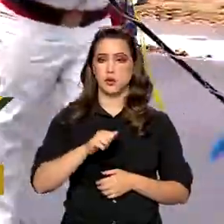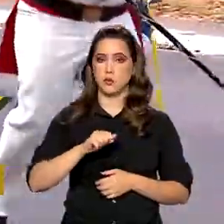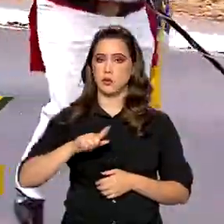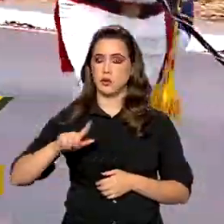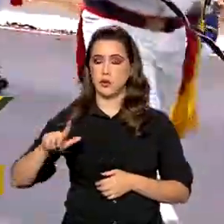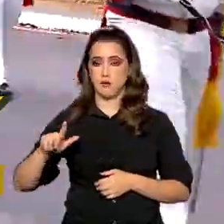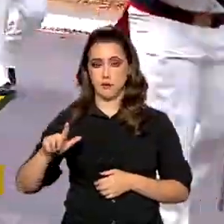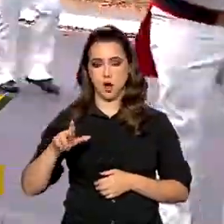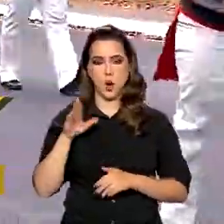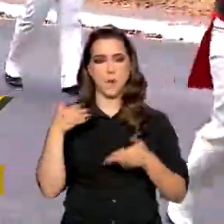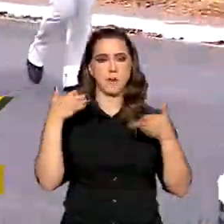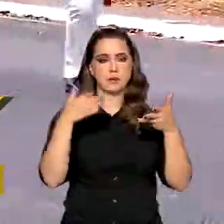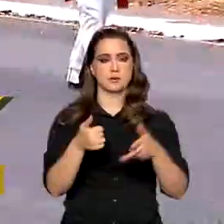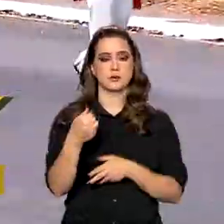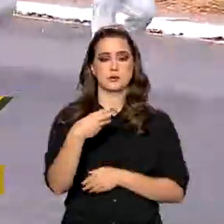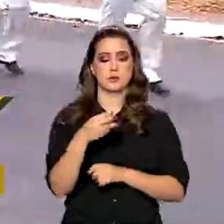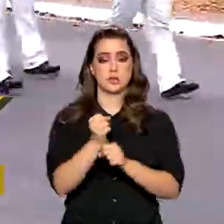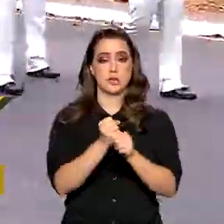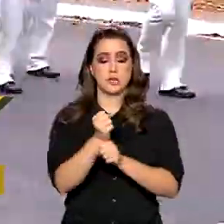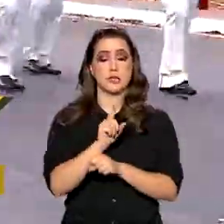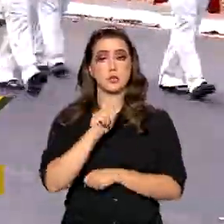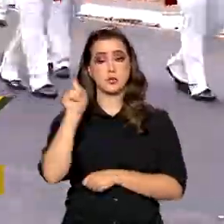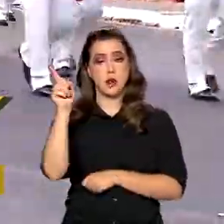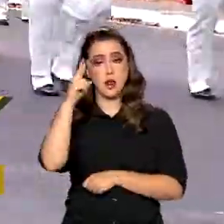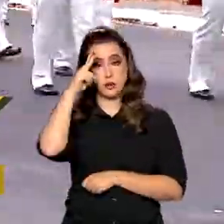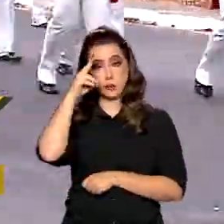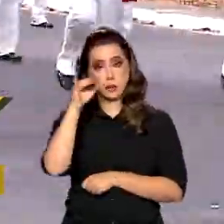anos na missão de paz no Haiti,